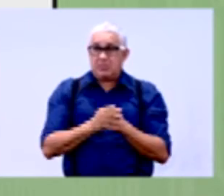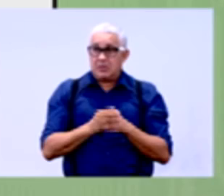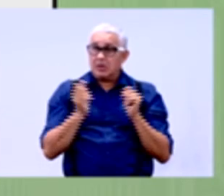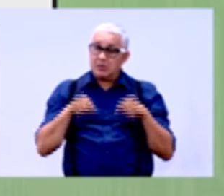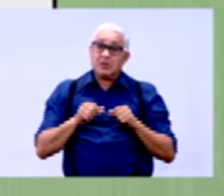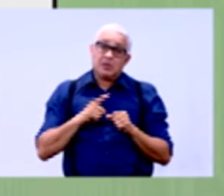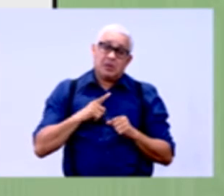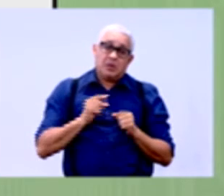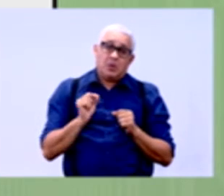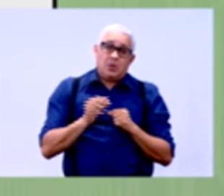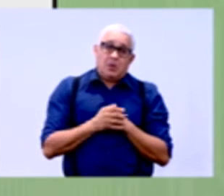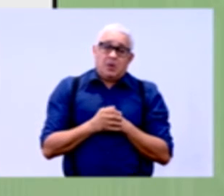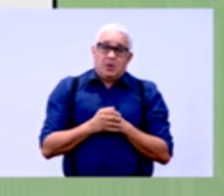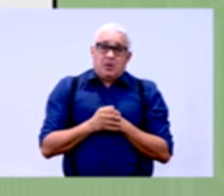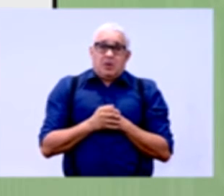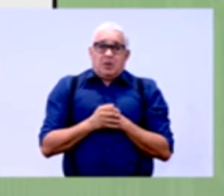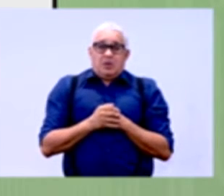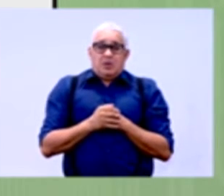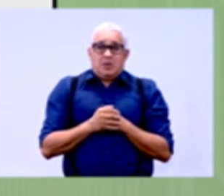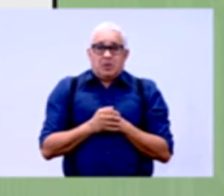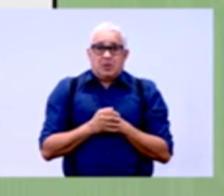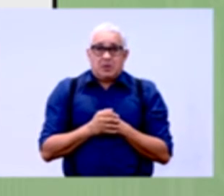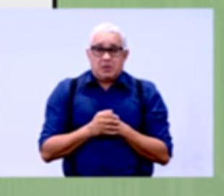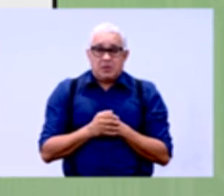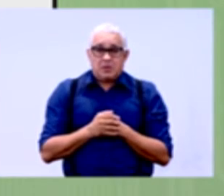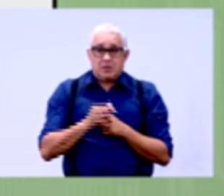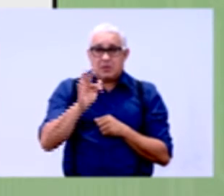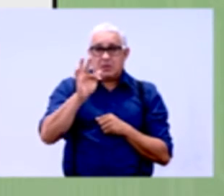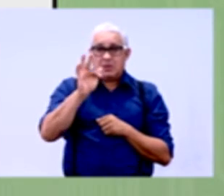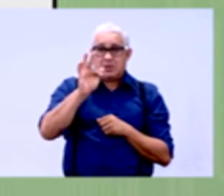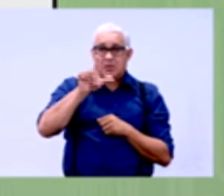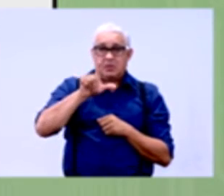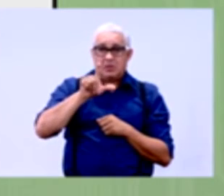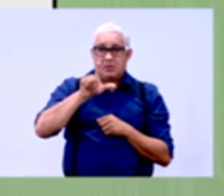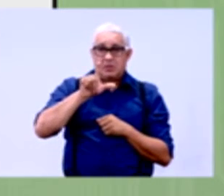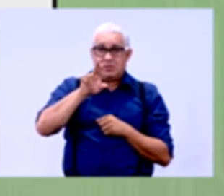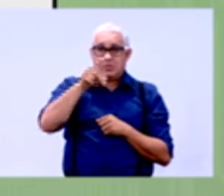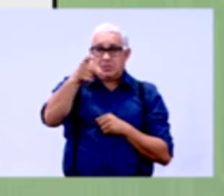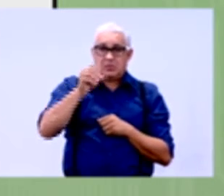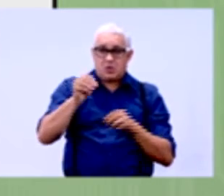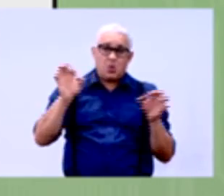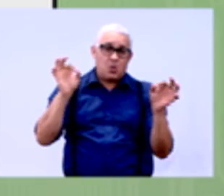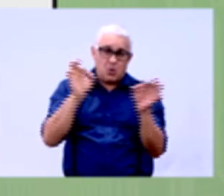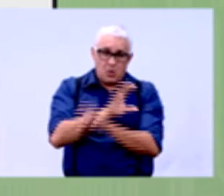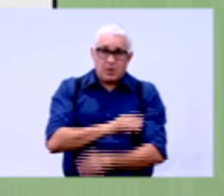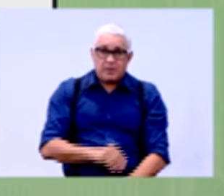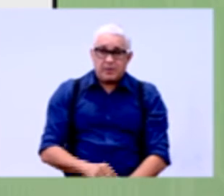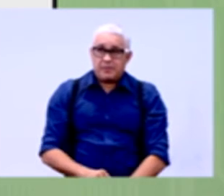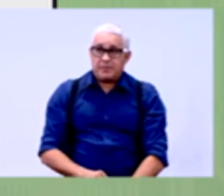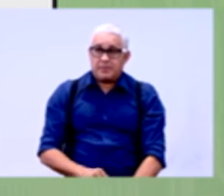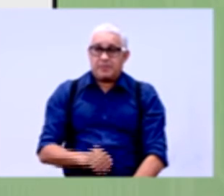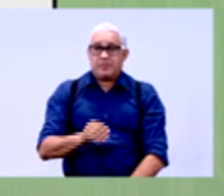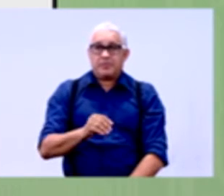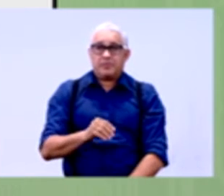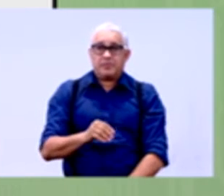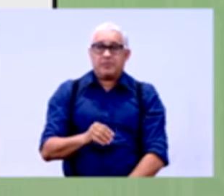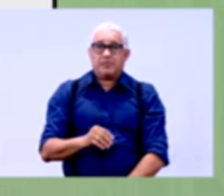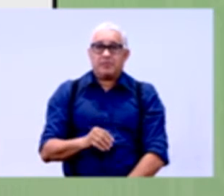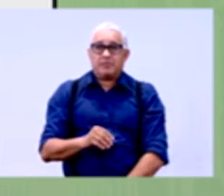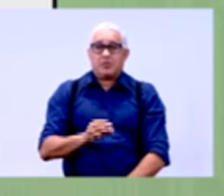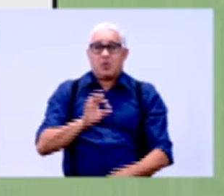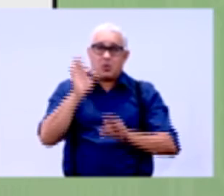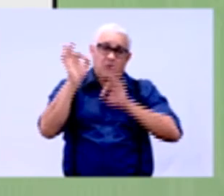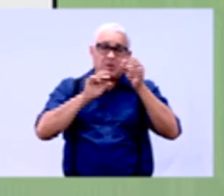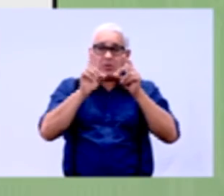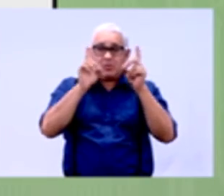nós vamos ter então o fluxo completo aqui da nossa ordem de